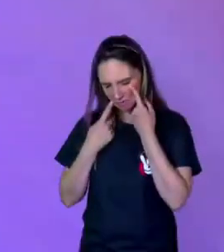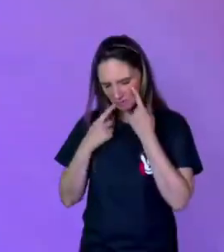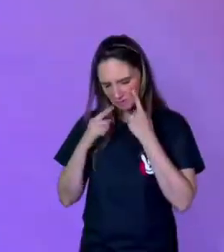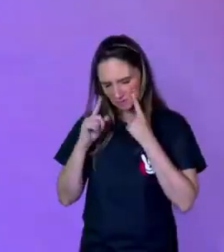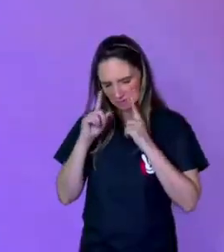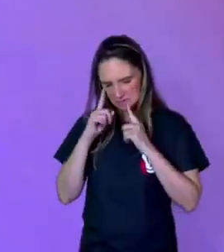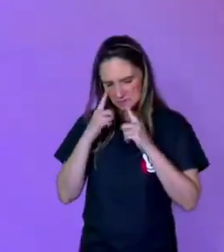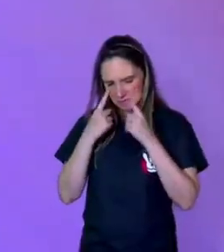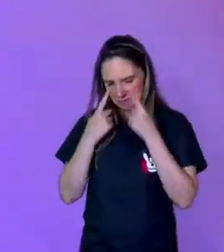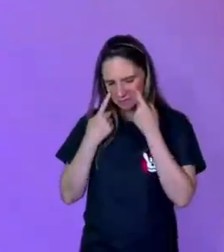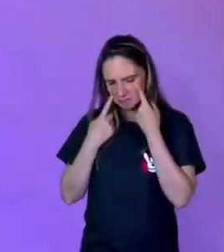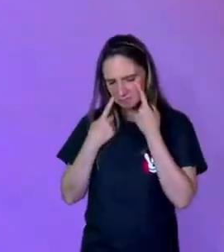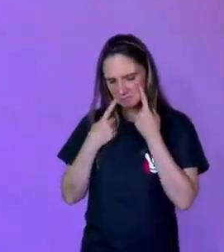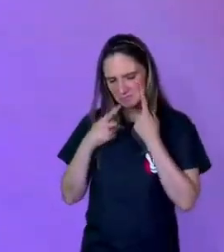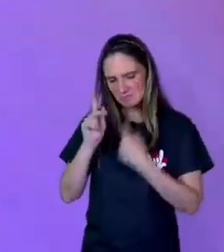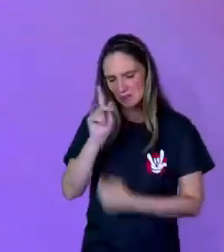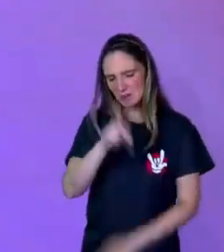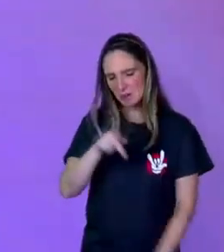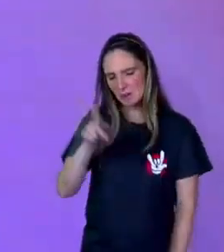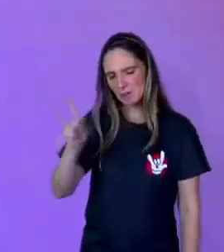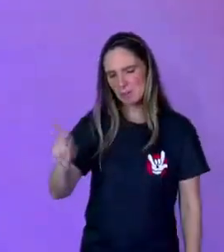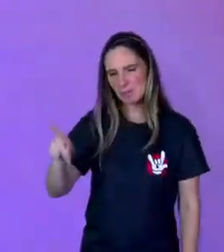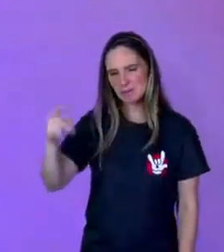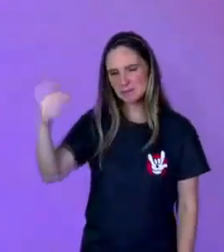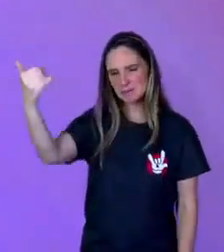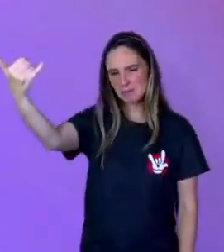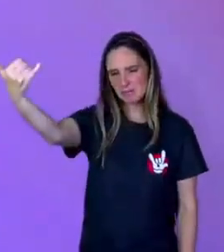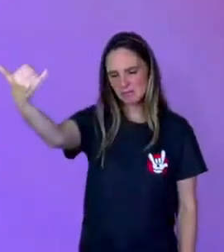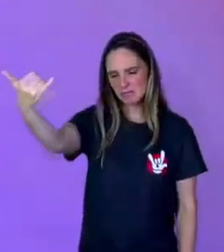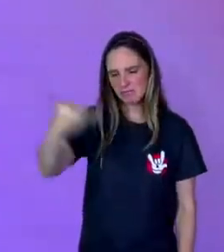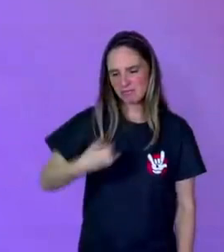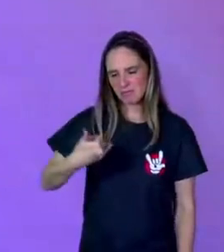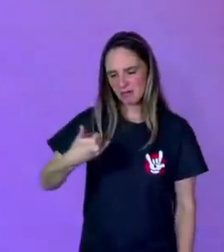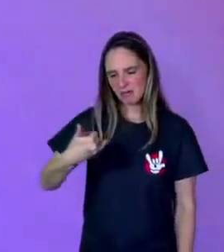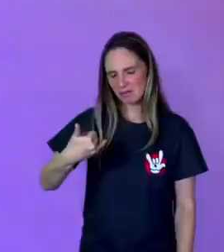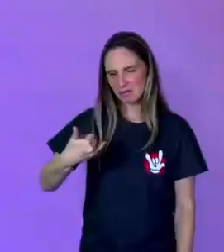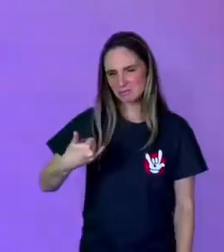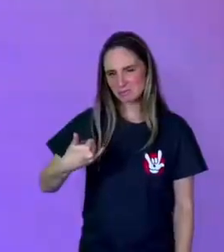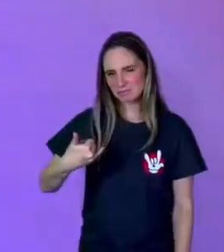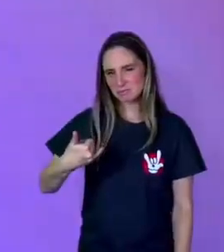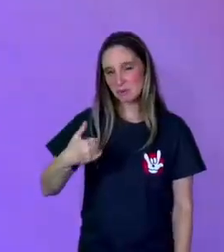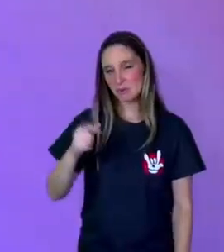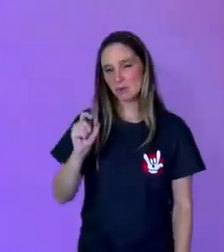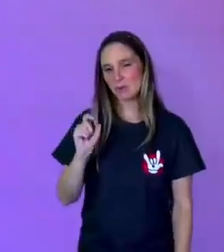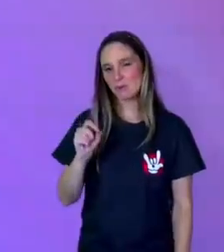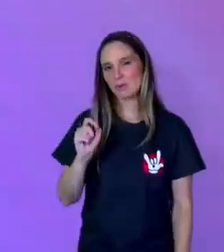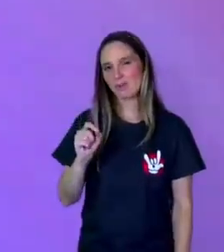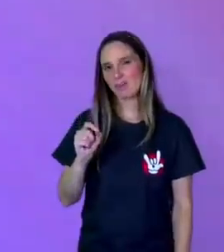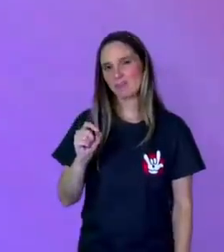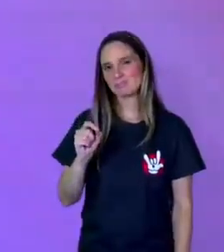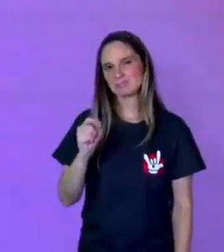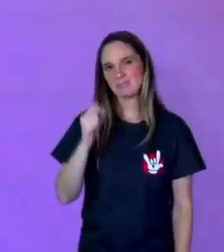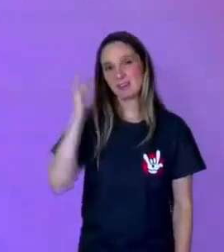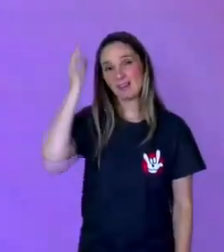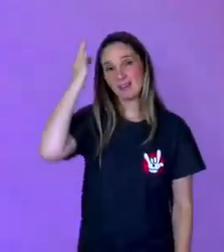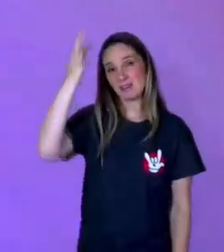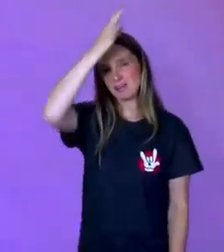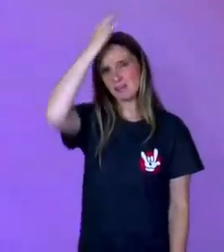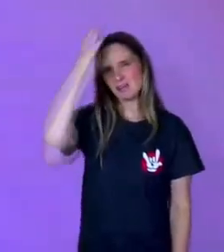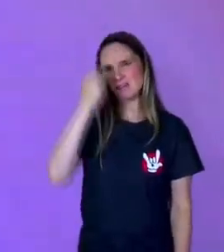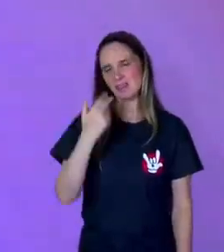ouvi a voz daquele pastor dizendo assim. Ele começou a orar em línguas. E demorou. Ficou